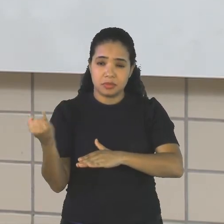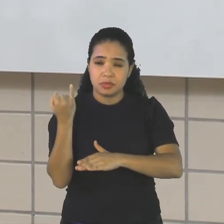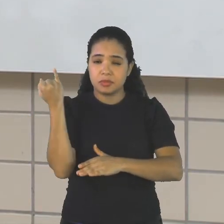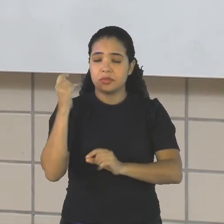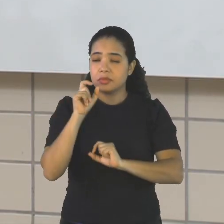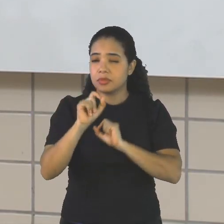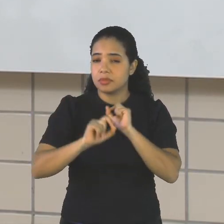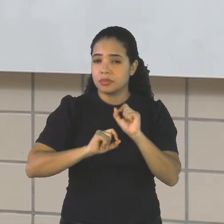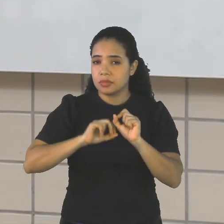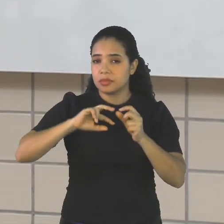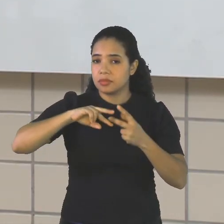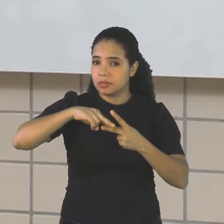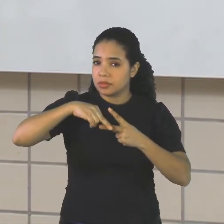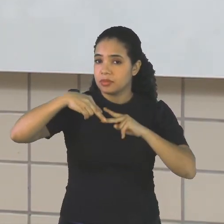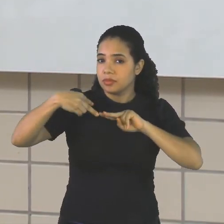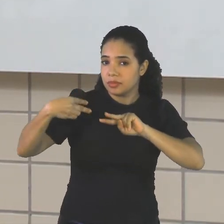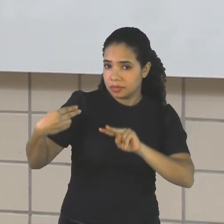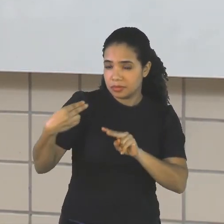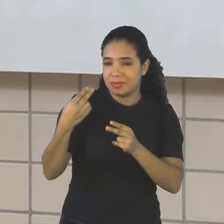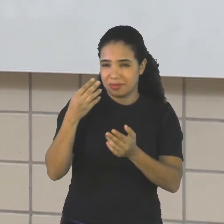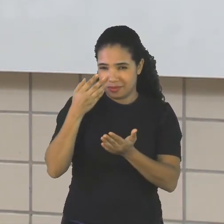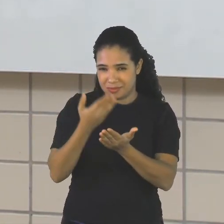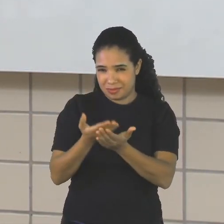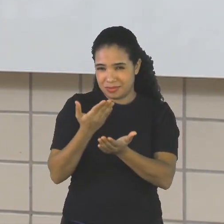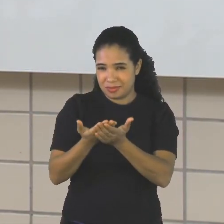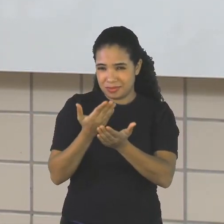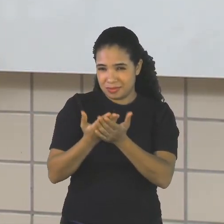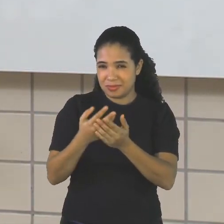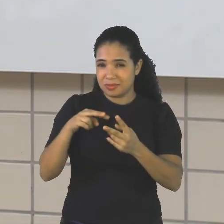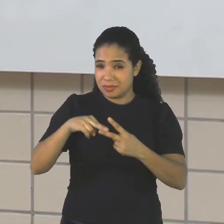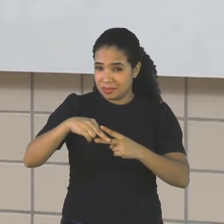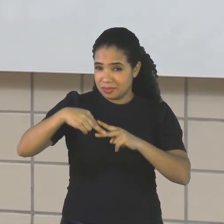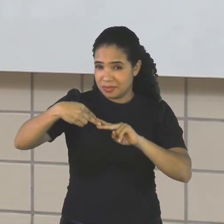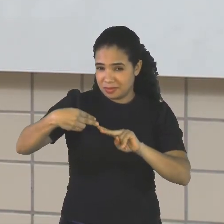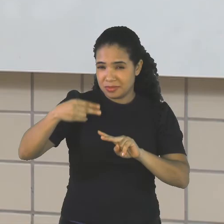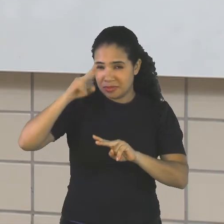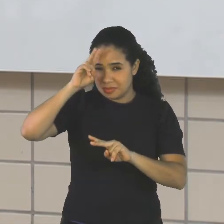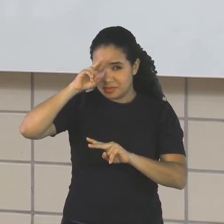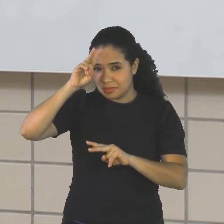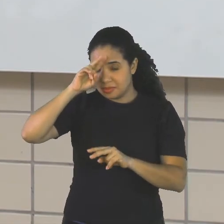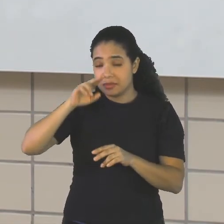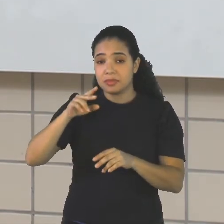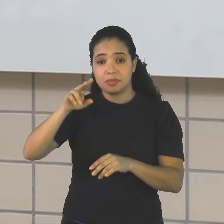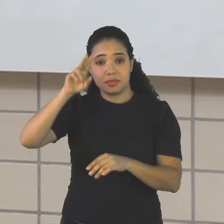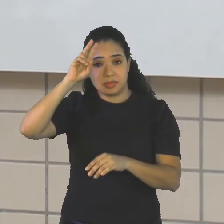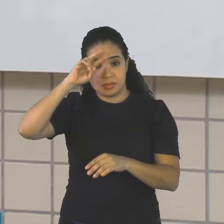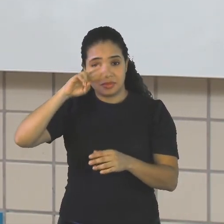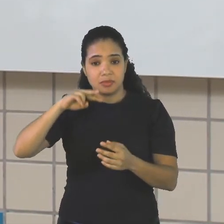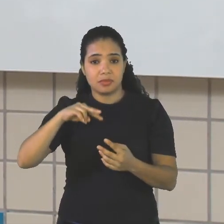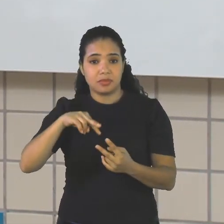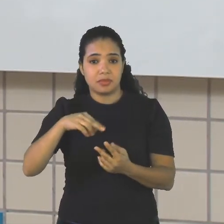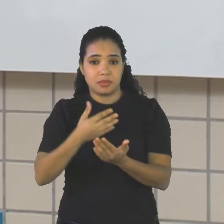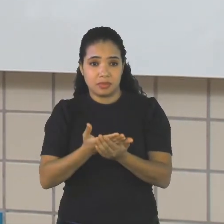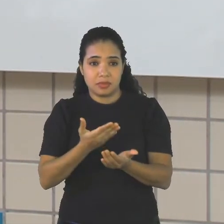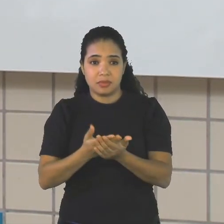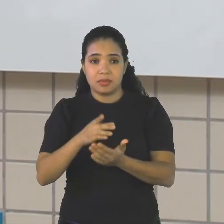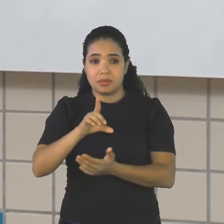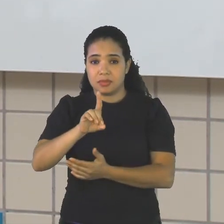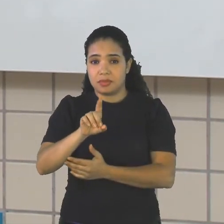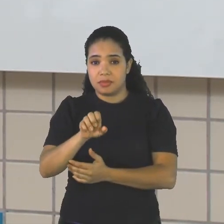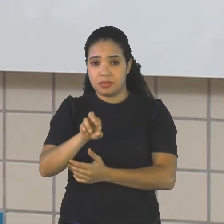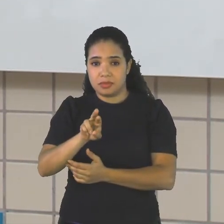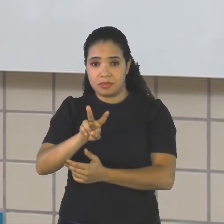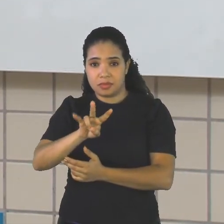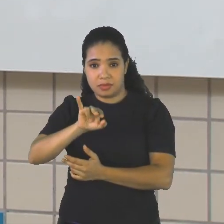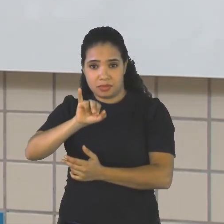aulas sobre genética, né, hereditariedade. Lembramos também das aulas de Darwin, que acontece sobre a